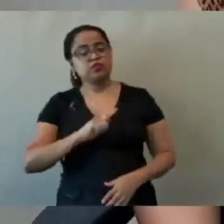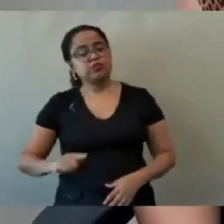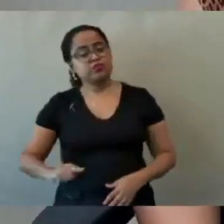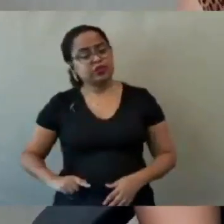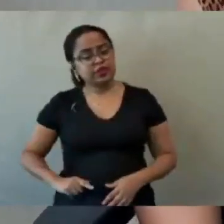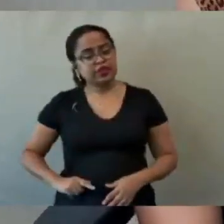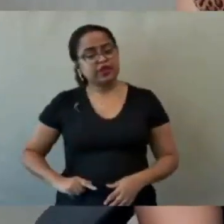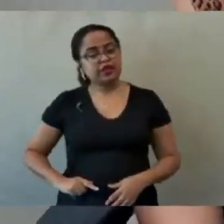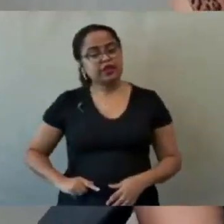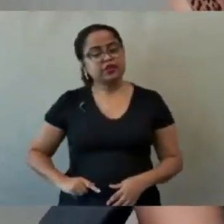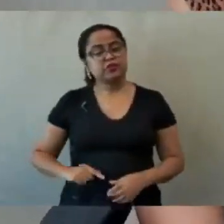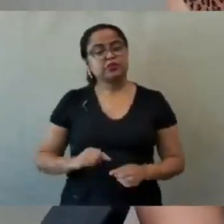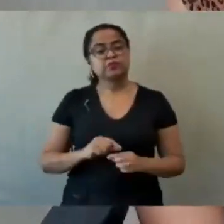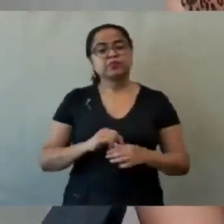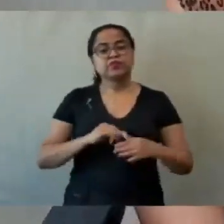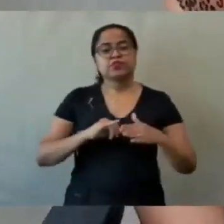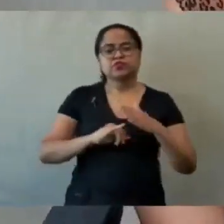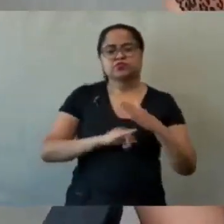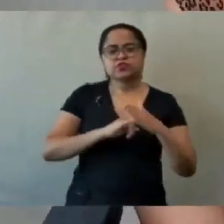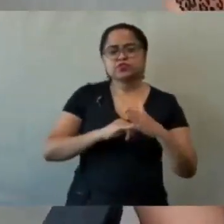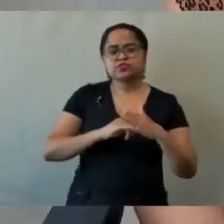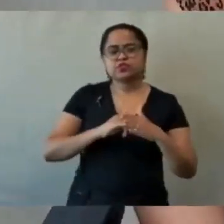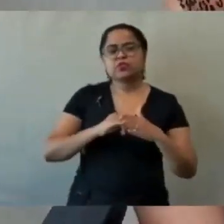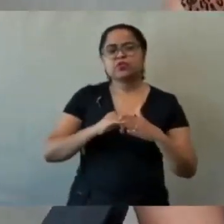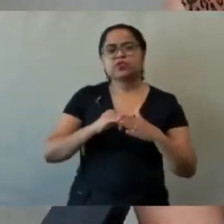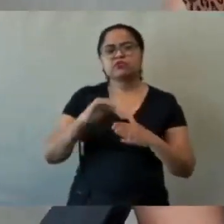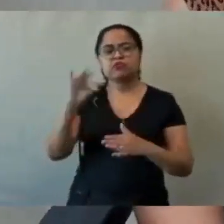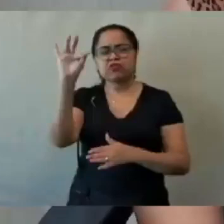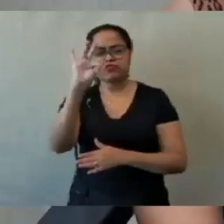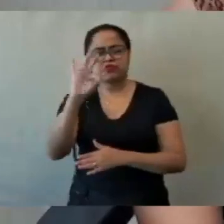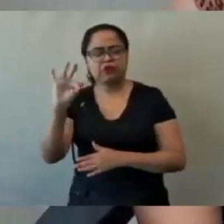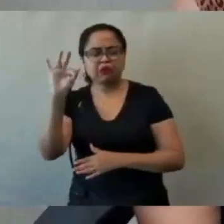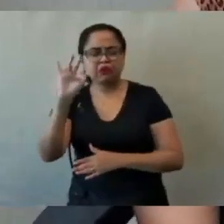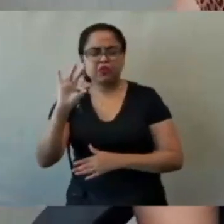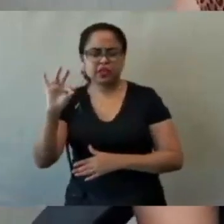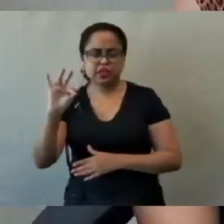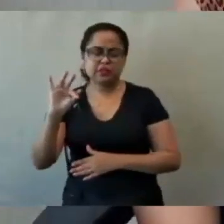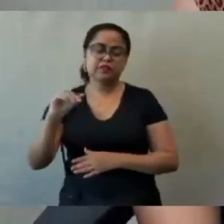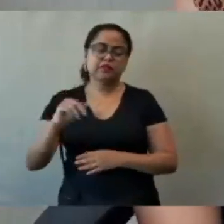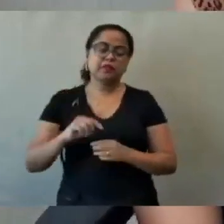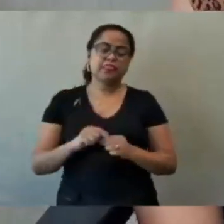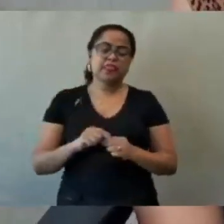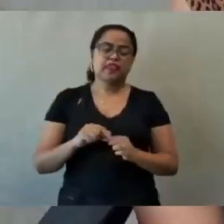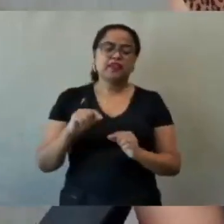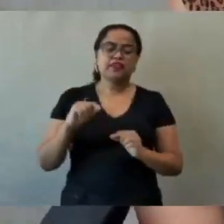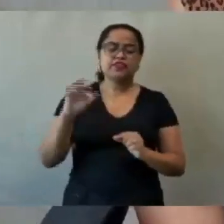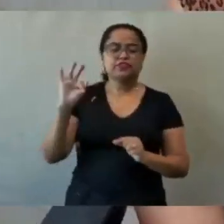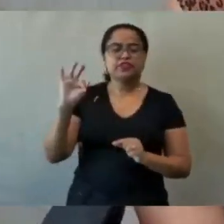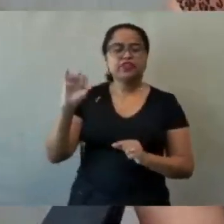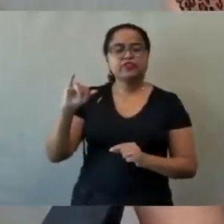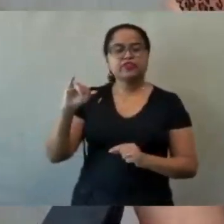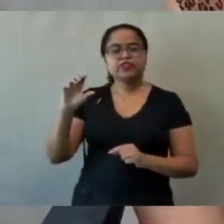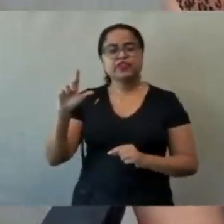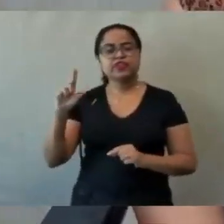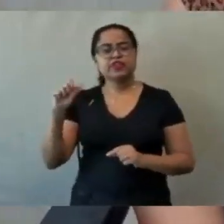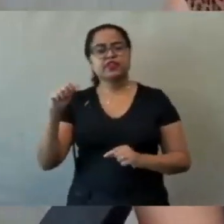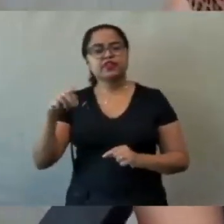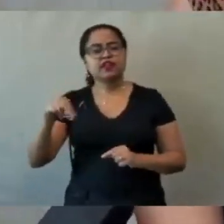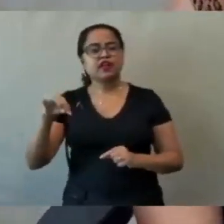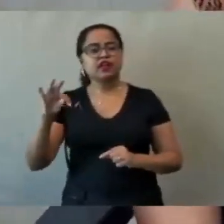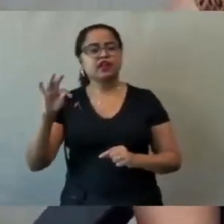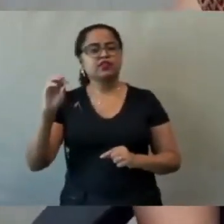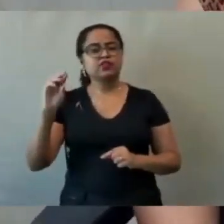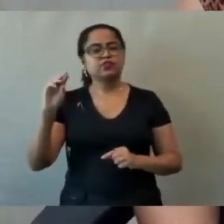instituições de ensino superior, de instituições filantrópicas. Então, é um local muito importante,